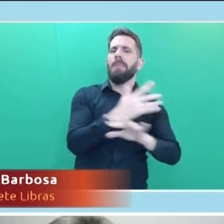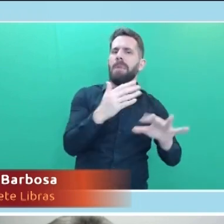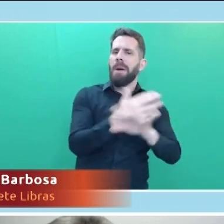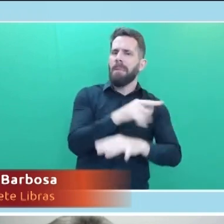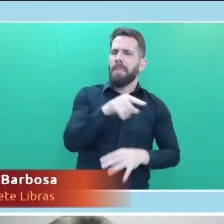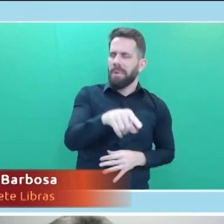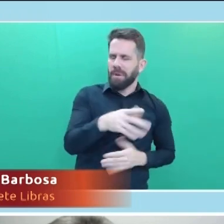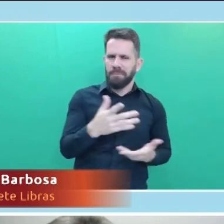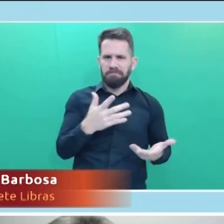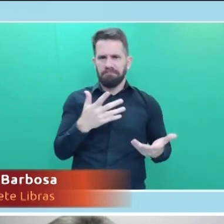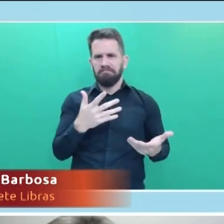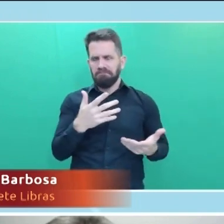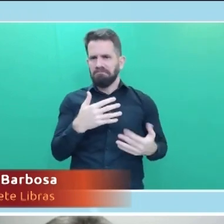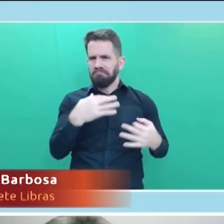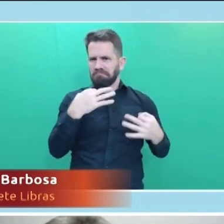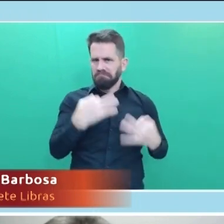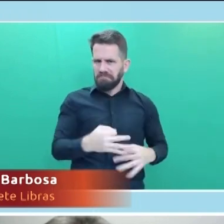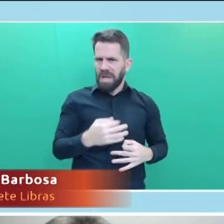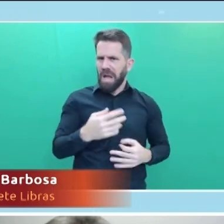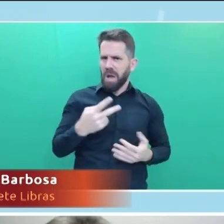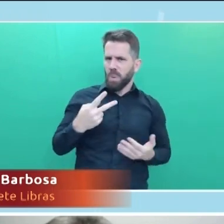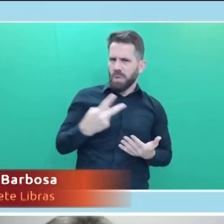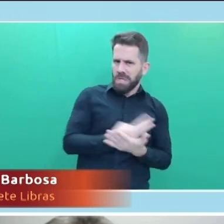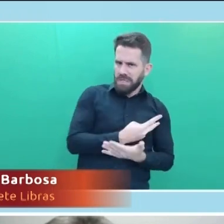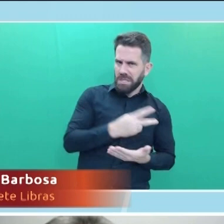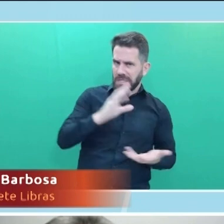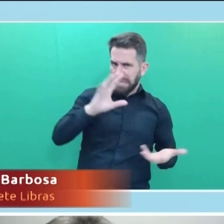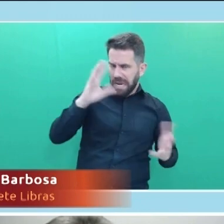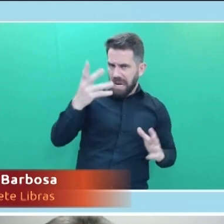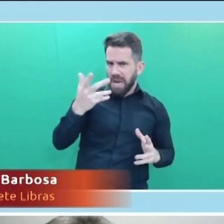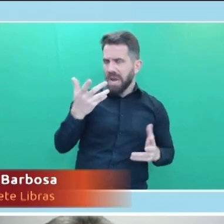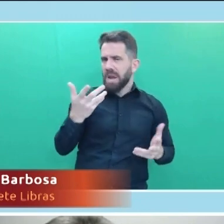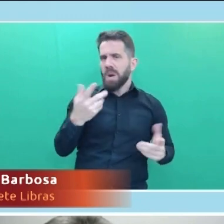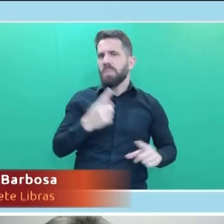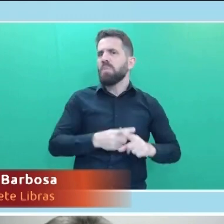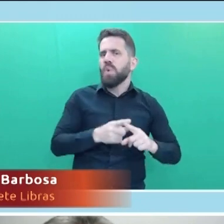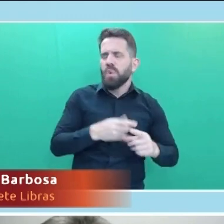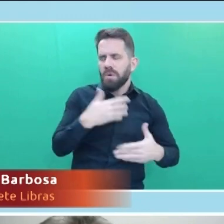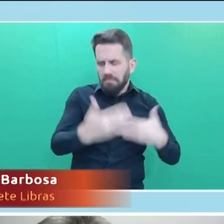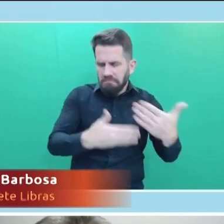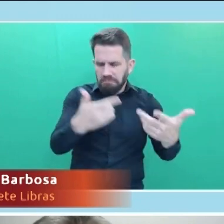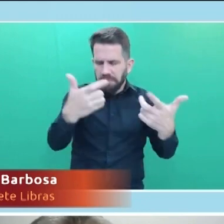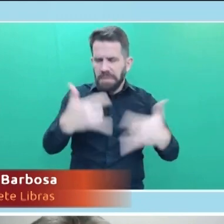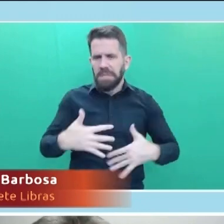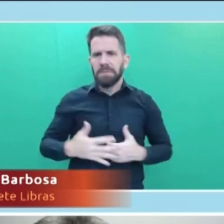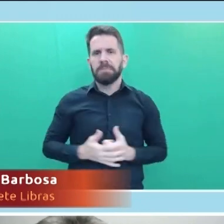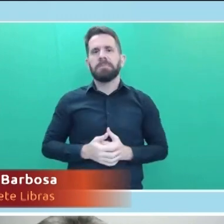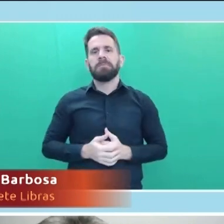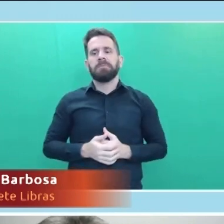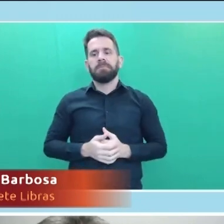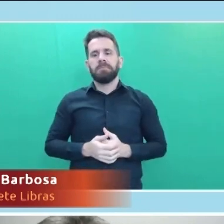Você acha que esse movimento realmente tem ocorrido? Explica para a gente.